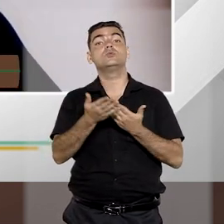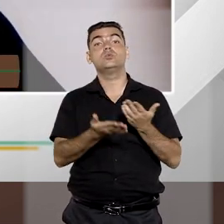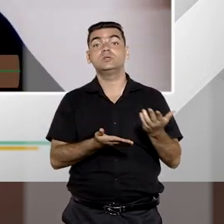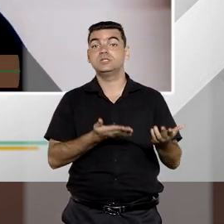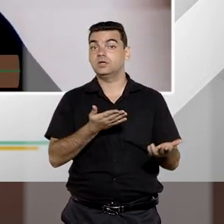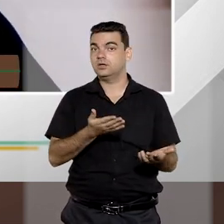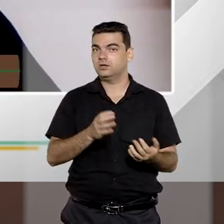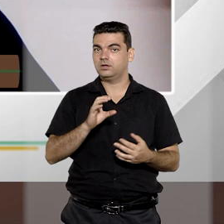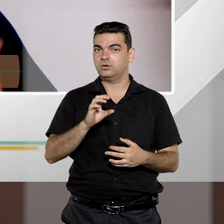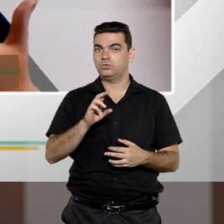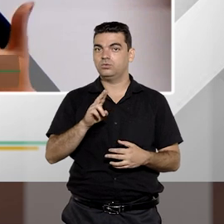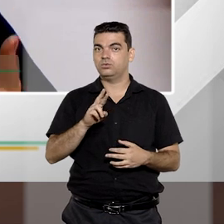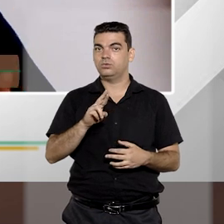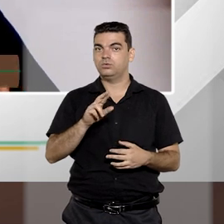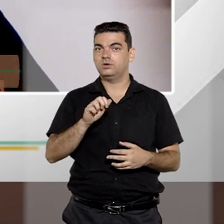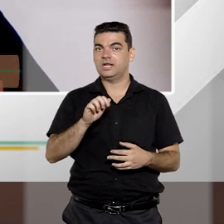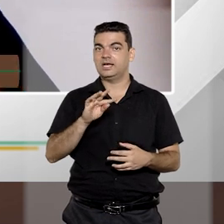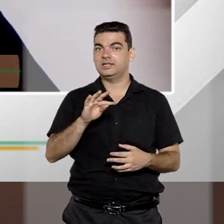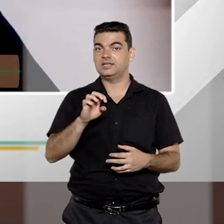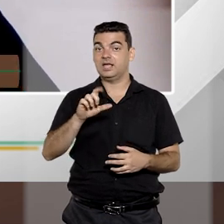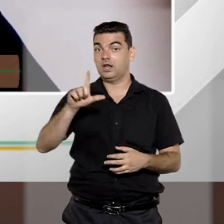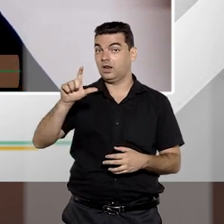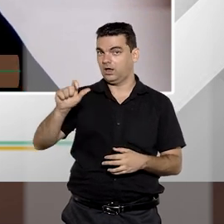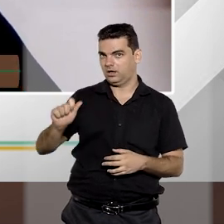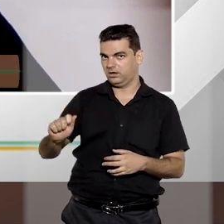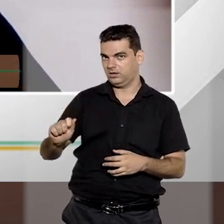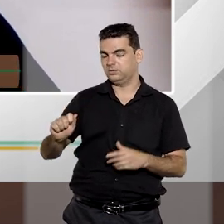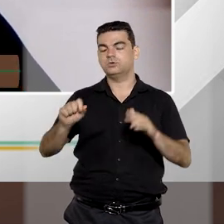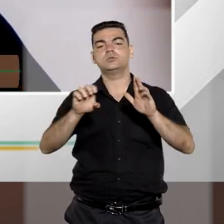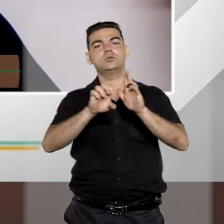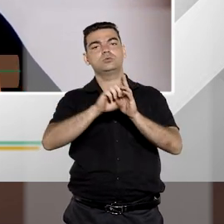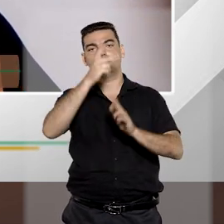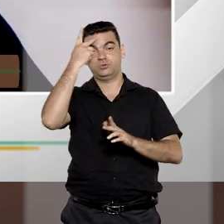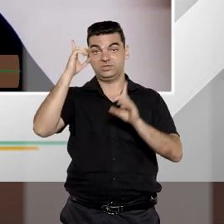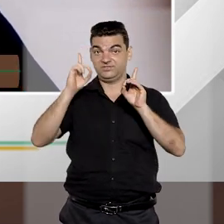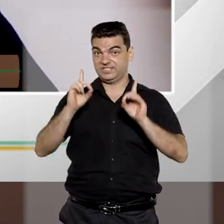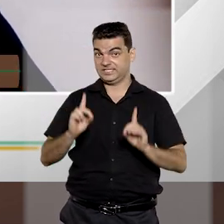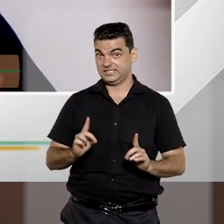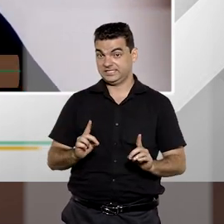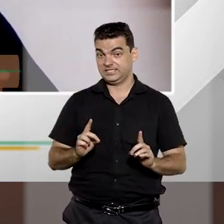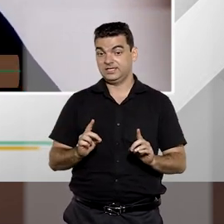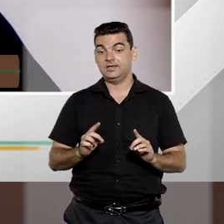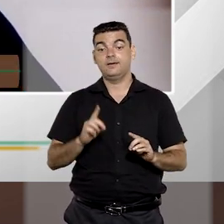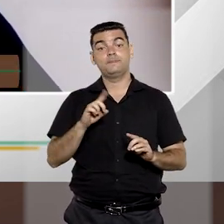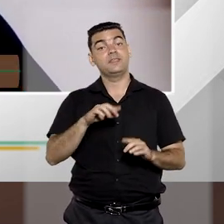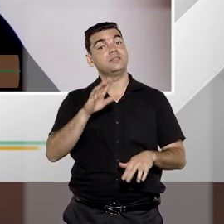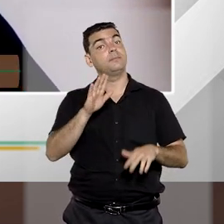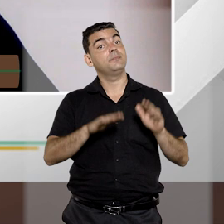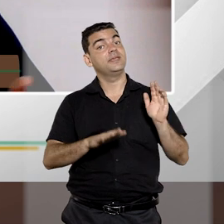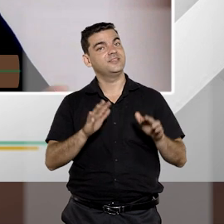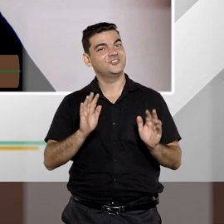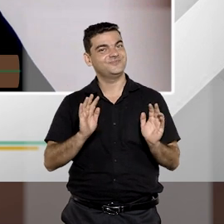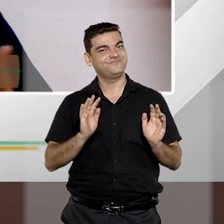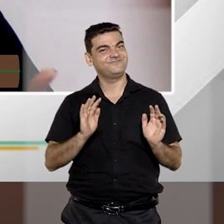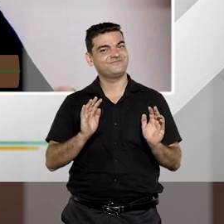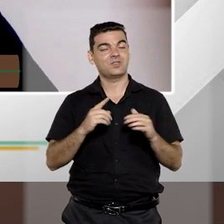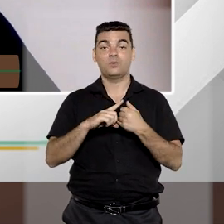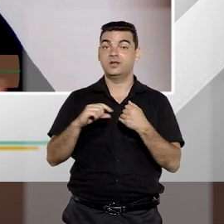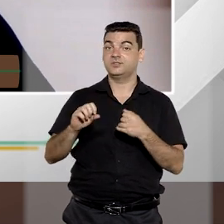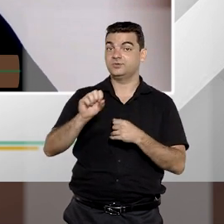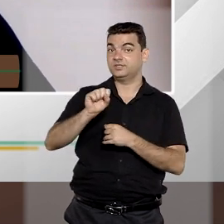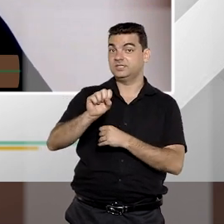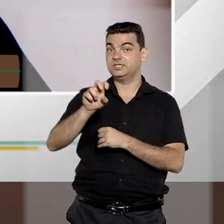e curatelado. Então, de acordo com o Estatuto da Pessoa com Deficiência, a interdição ela passa a ser exceção, inclusive. Ali no seu